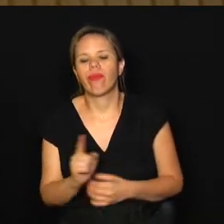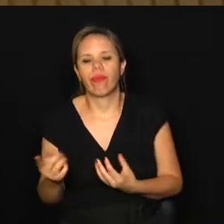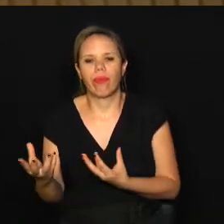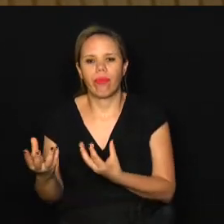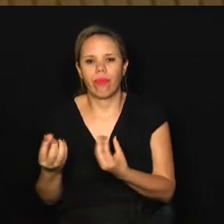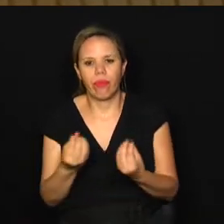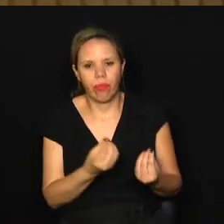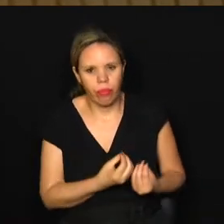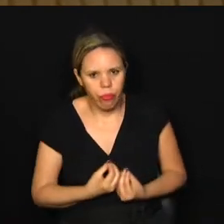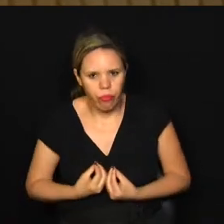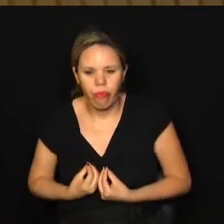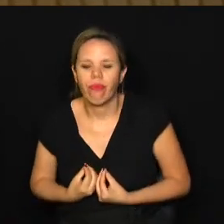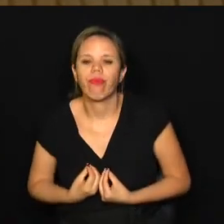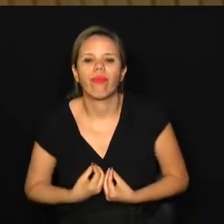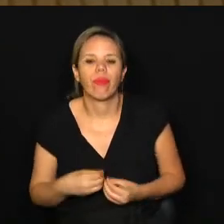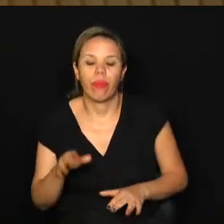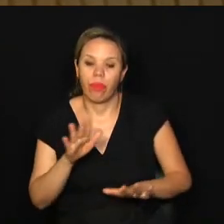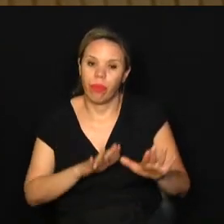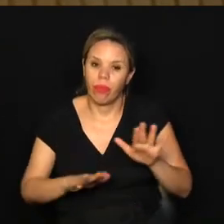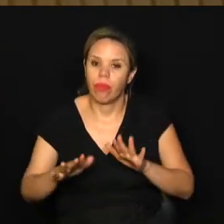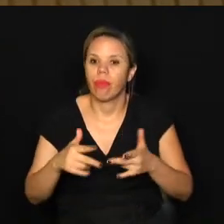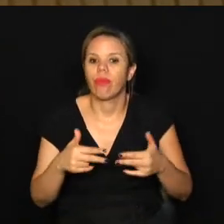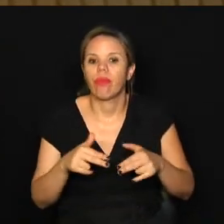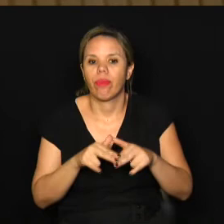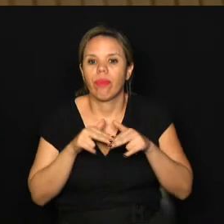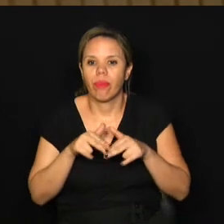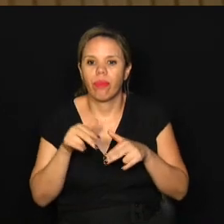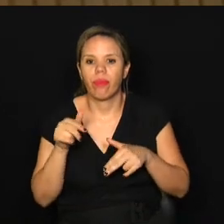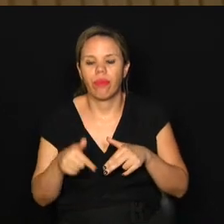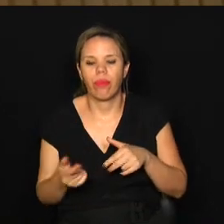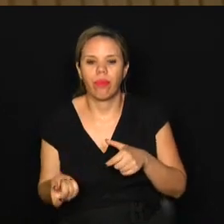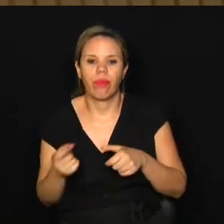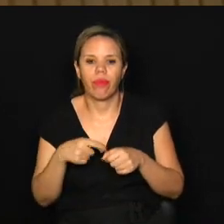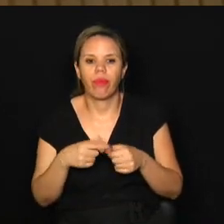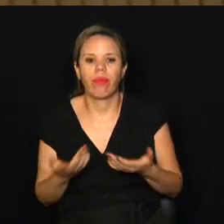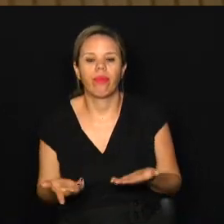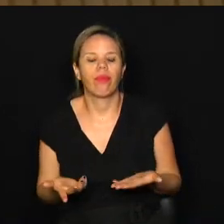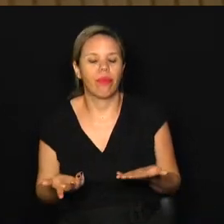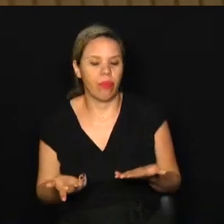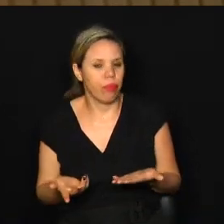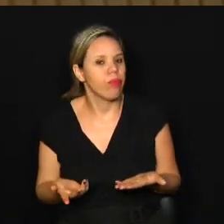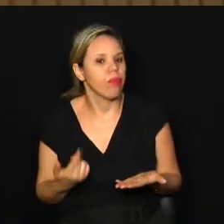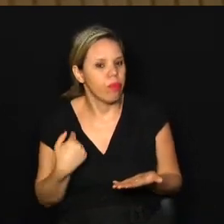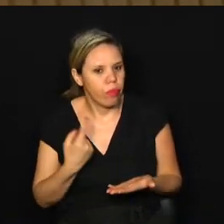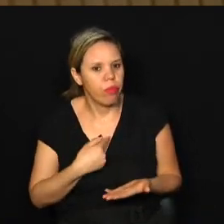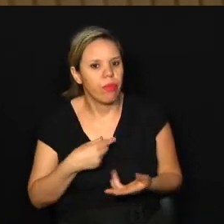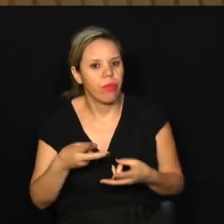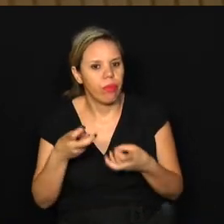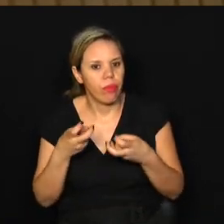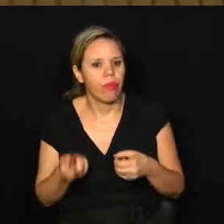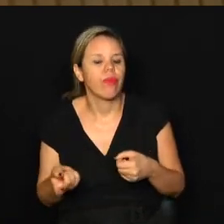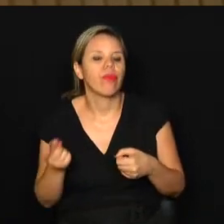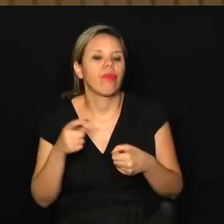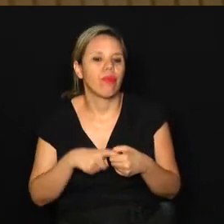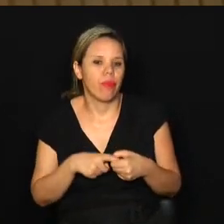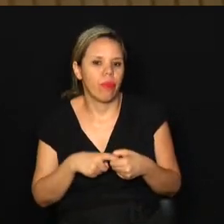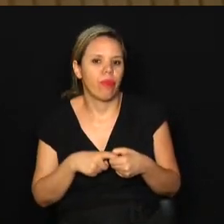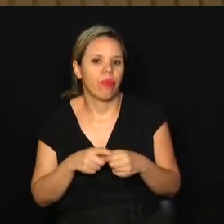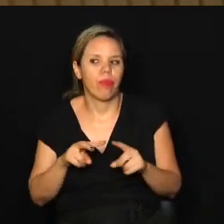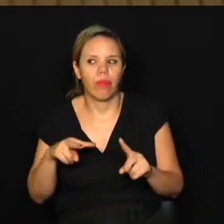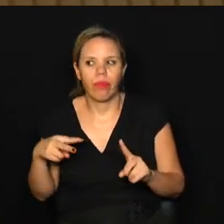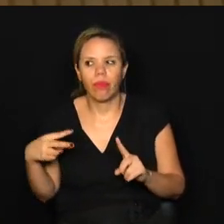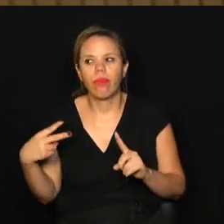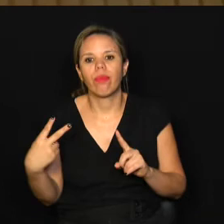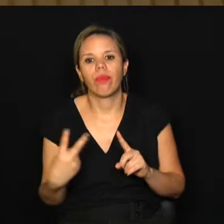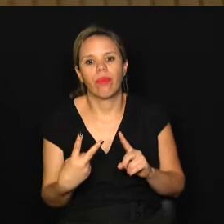muito cautelosos em relação a essa retomada. Mas nós estamos vendo uma retomada e a